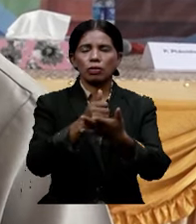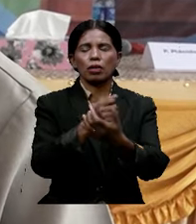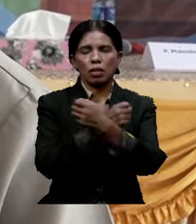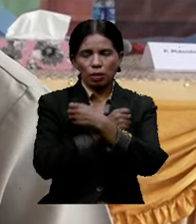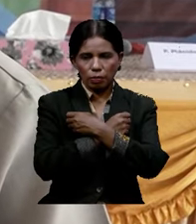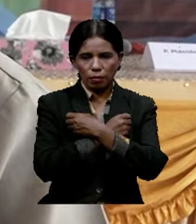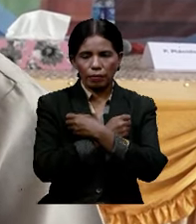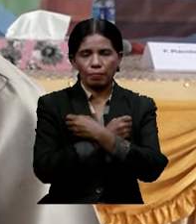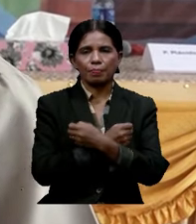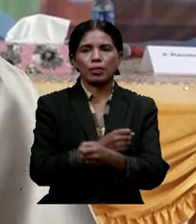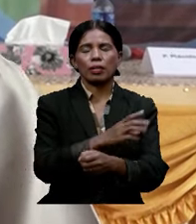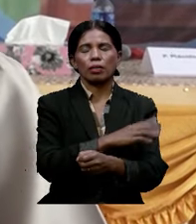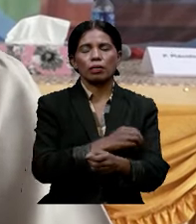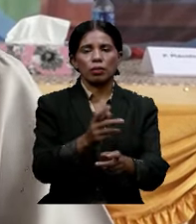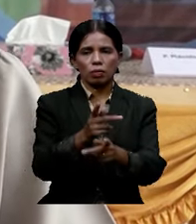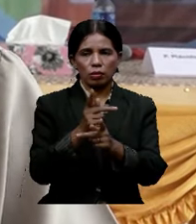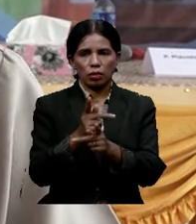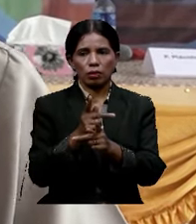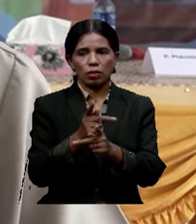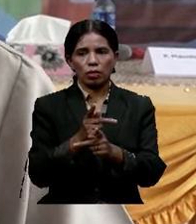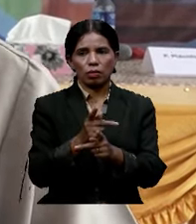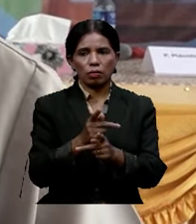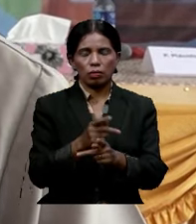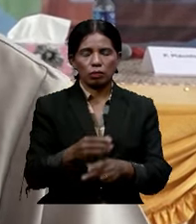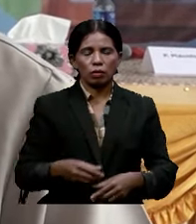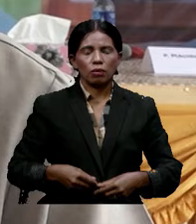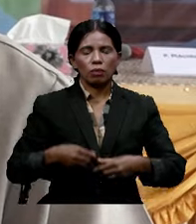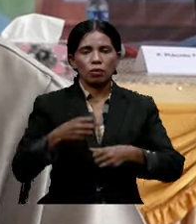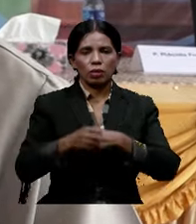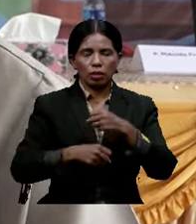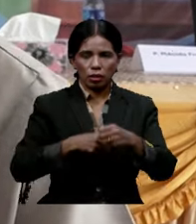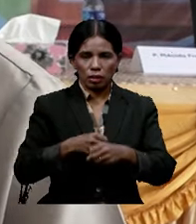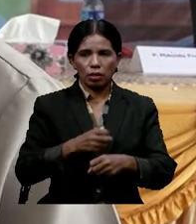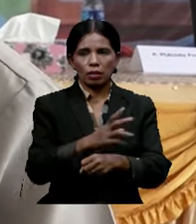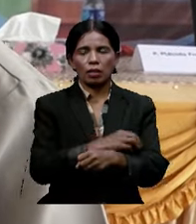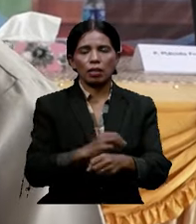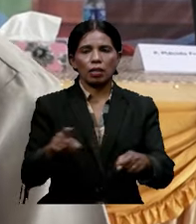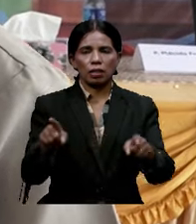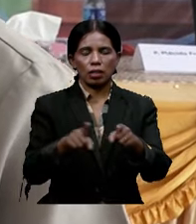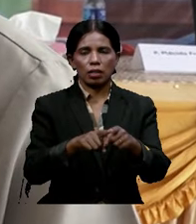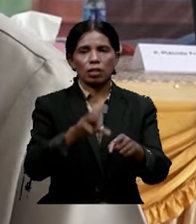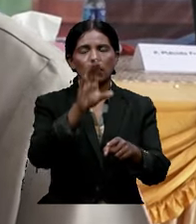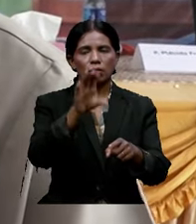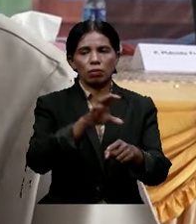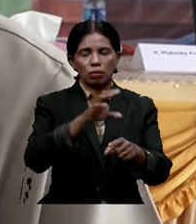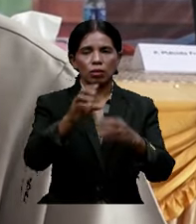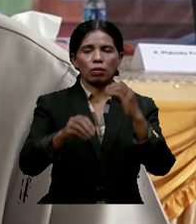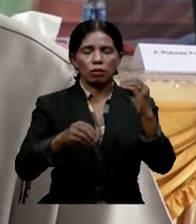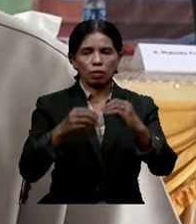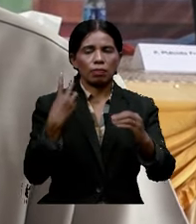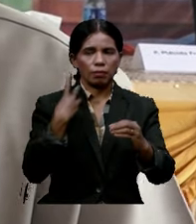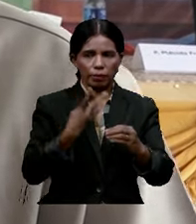hodi protege hodi sacrifica ita ne an aí de nem acá nem cruz nem significado mais